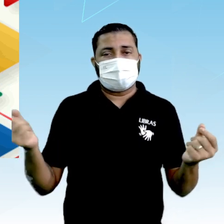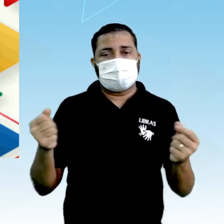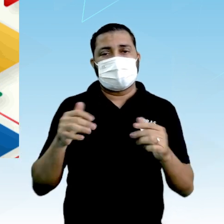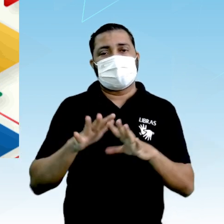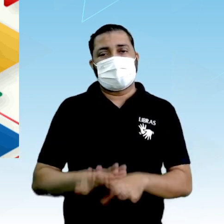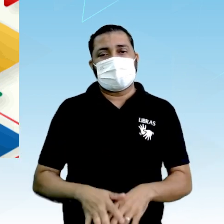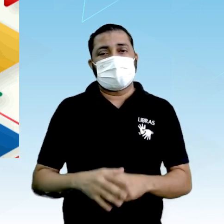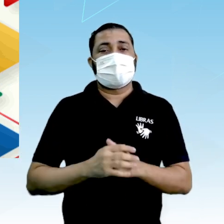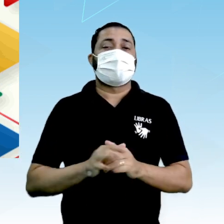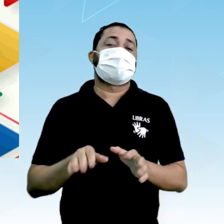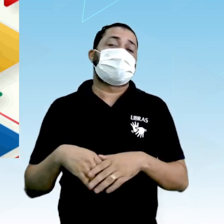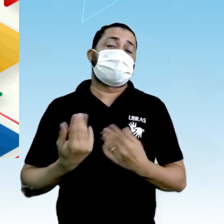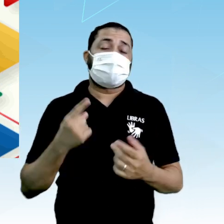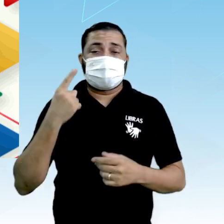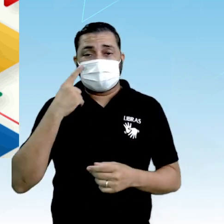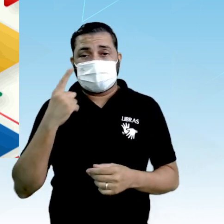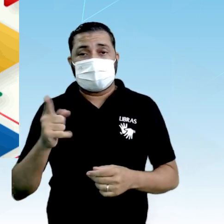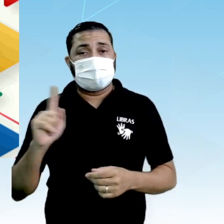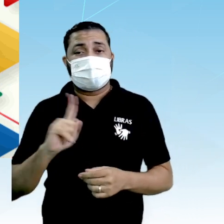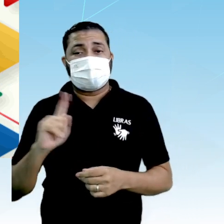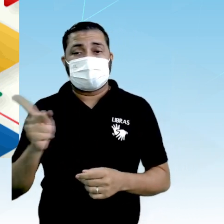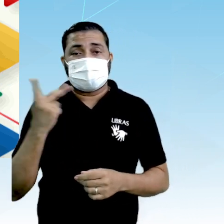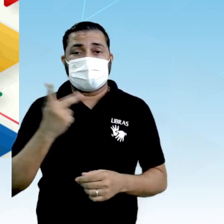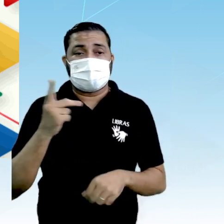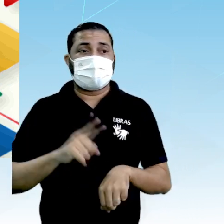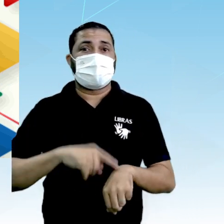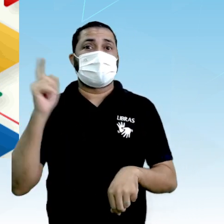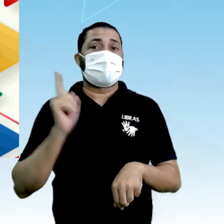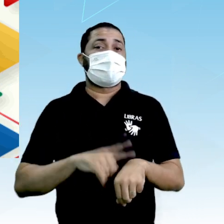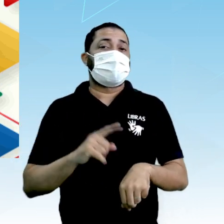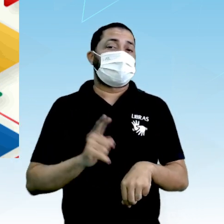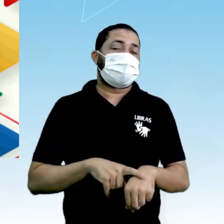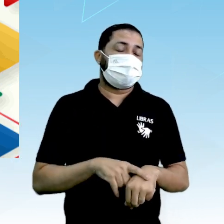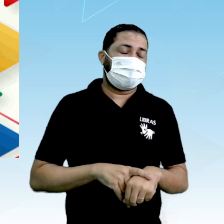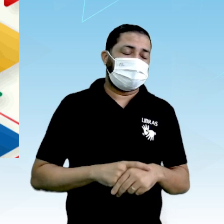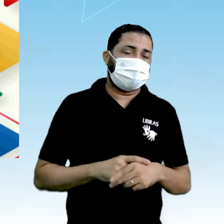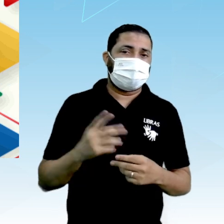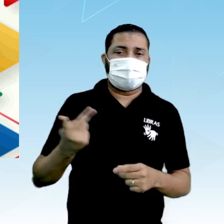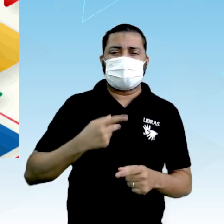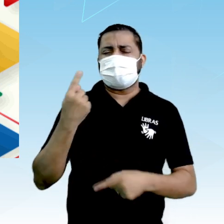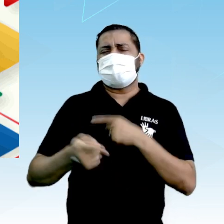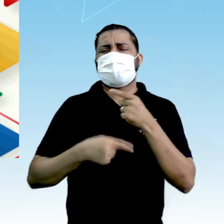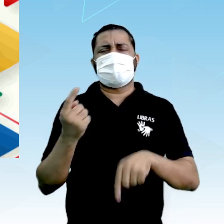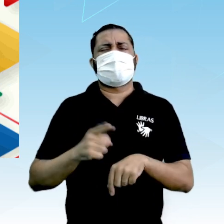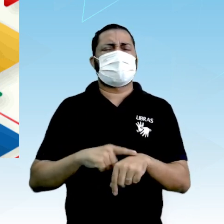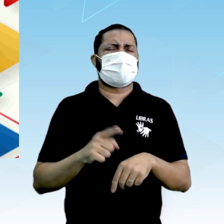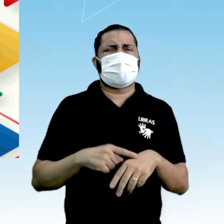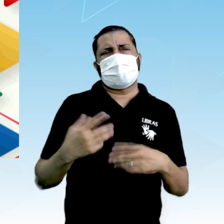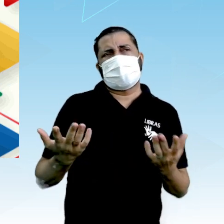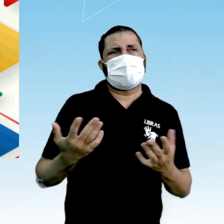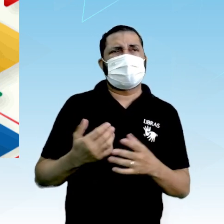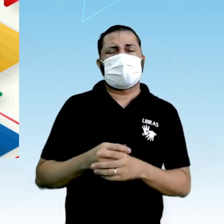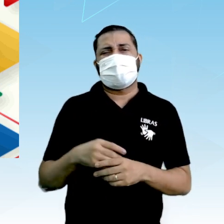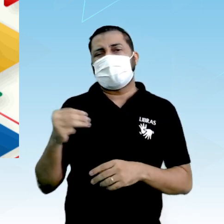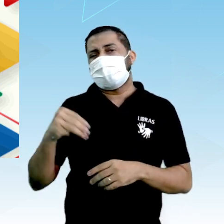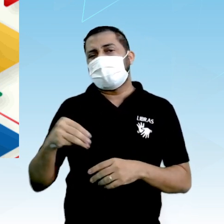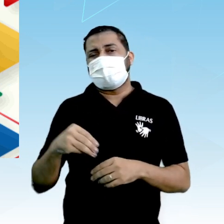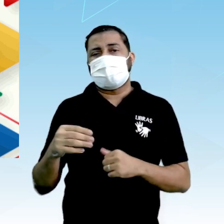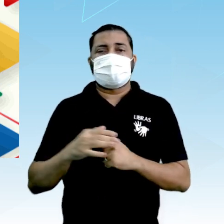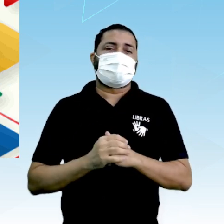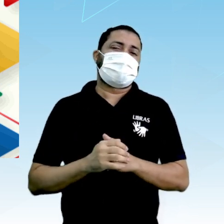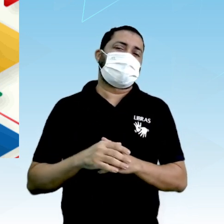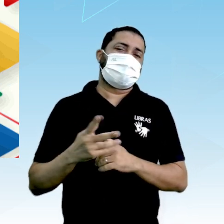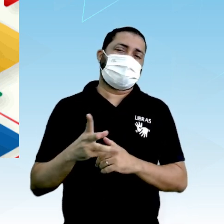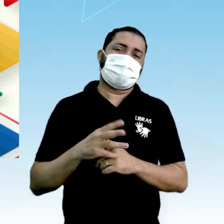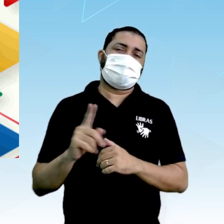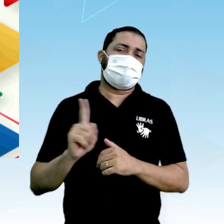menos intensa. Mas veja que ele não fala muito tempo, ele fala após algum tempo, sei lá, após alguns minutos. Então